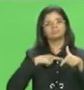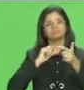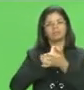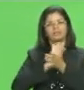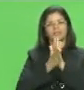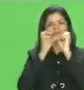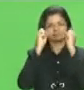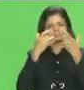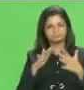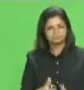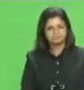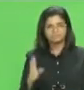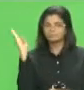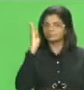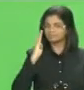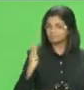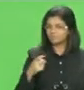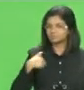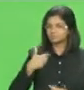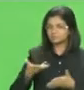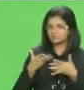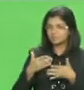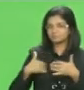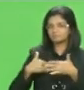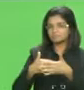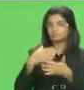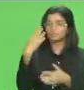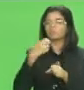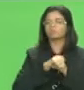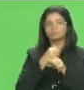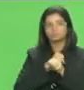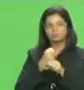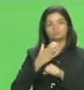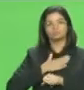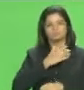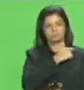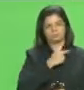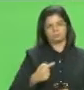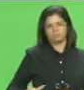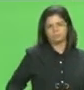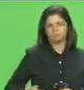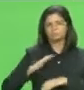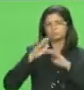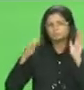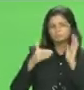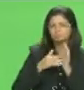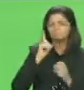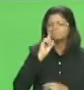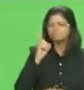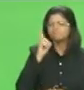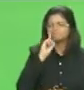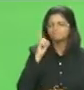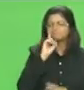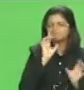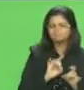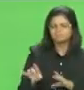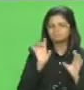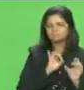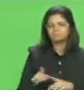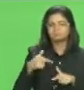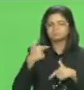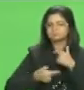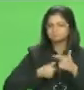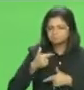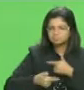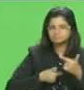no Brasil. Eu quero dizer para você que durante os quatro anos do meu governo, todos os dias eu vou trabalhar de forma